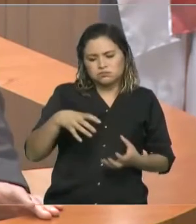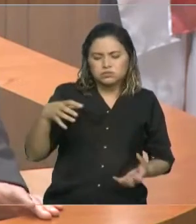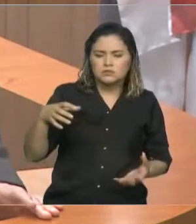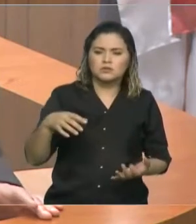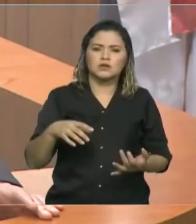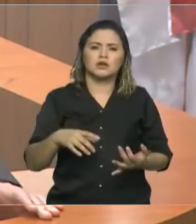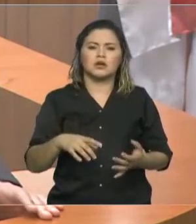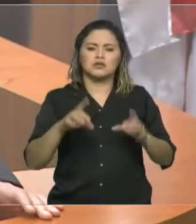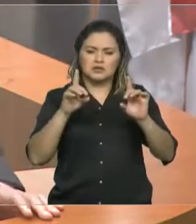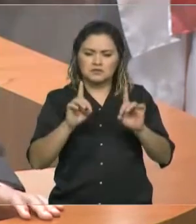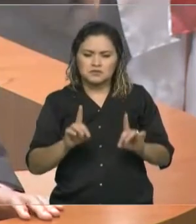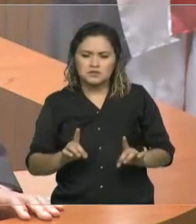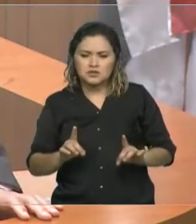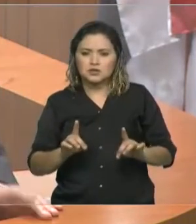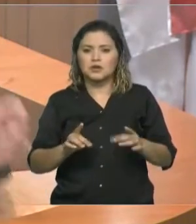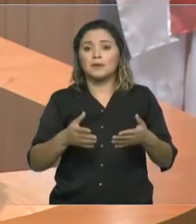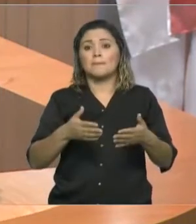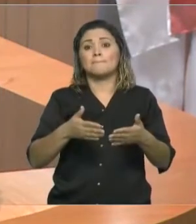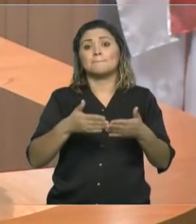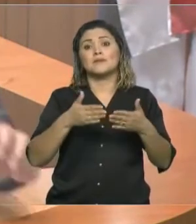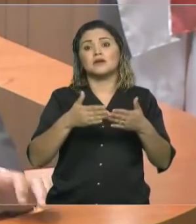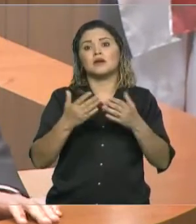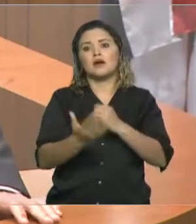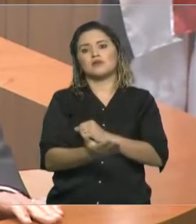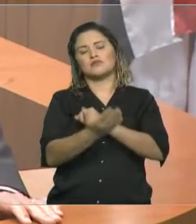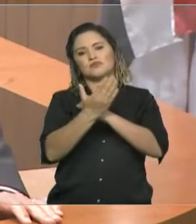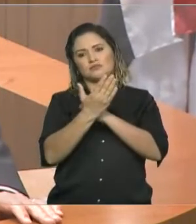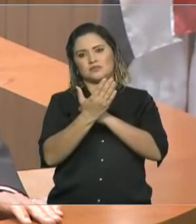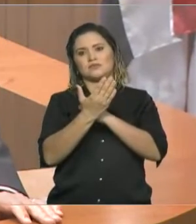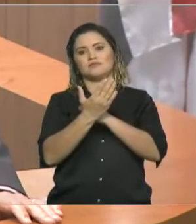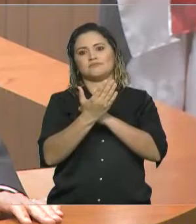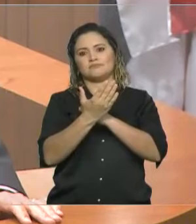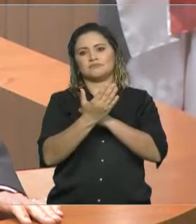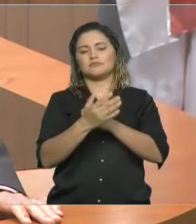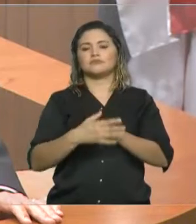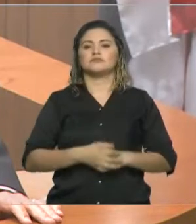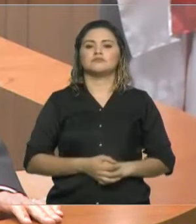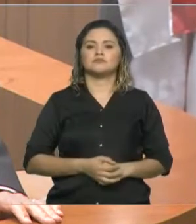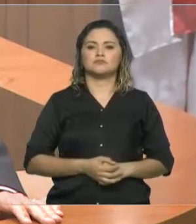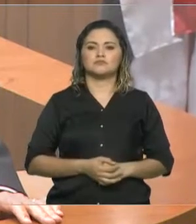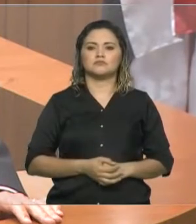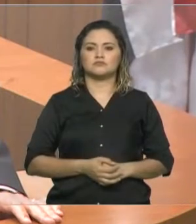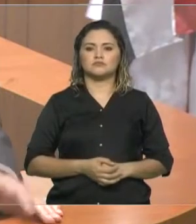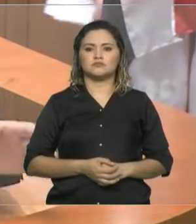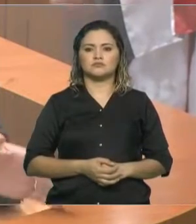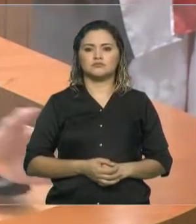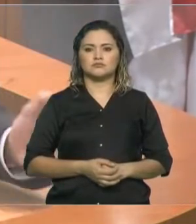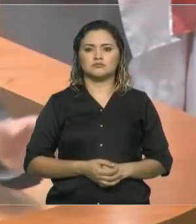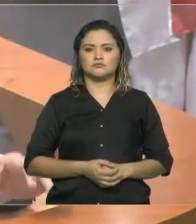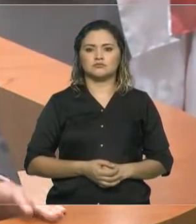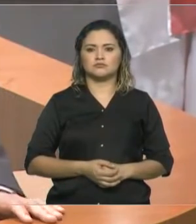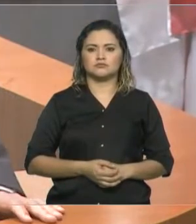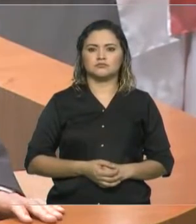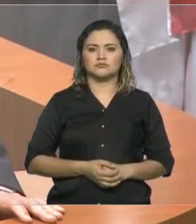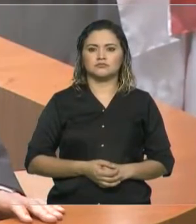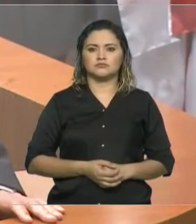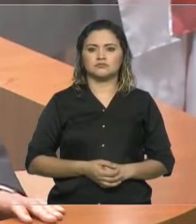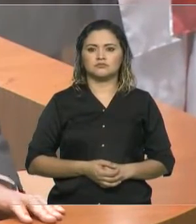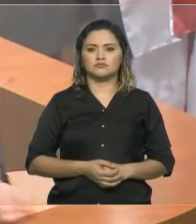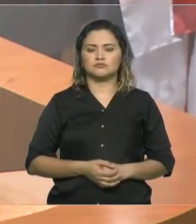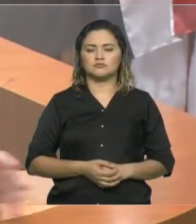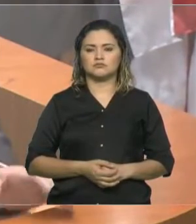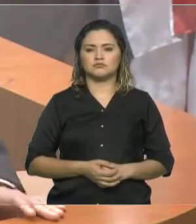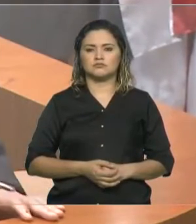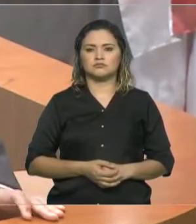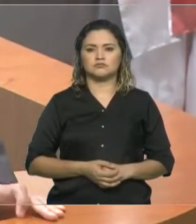a pessoa estar ali no caixa eletrônico com cartão para fazer algum atendimento e pedir ajuda a terceiros.